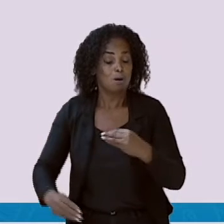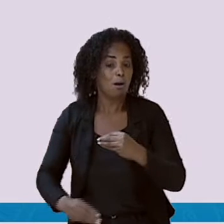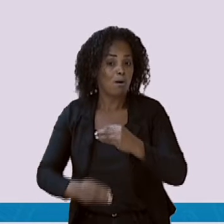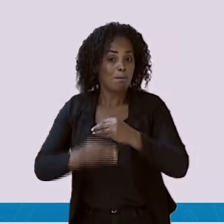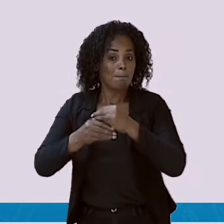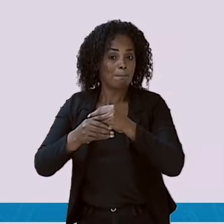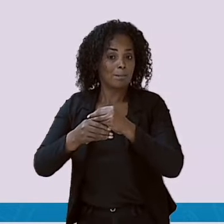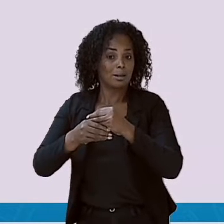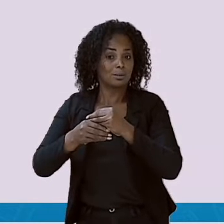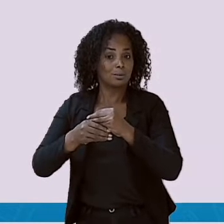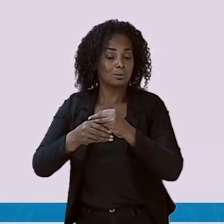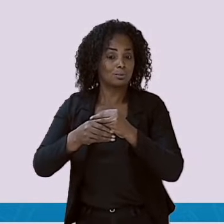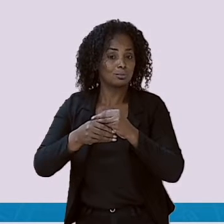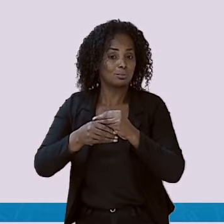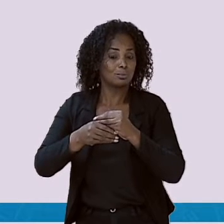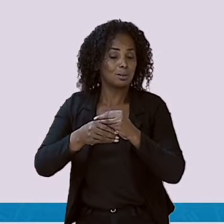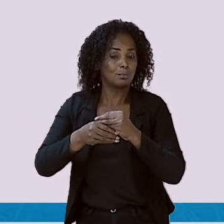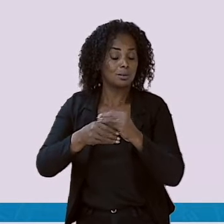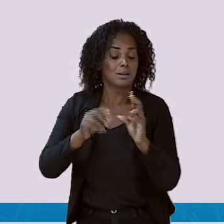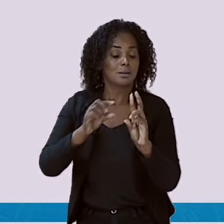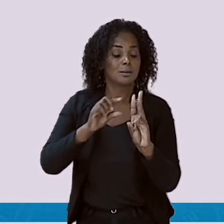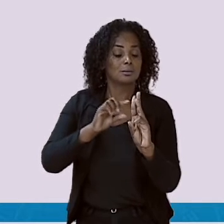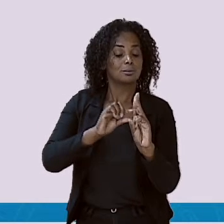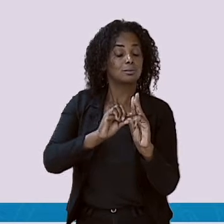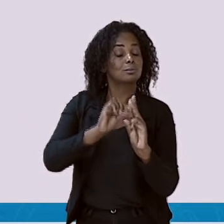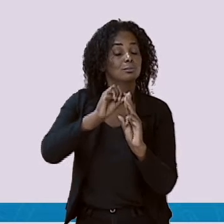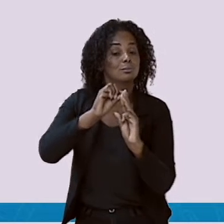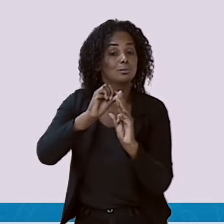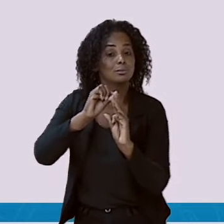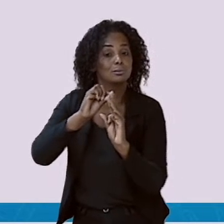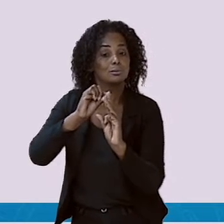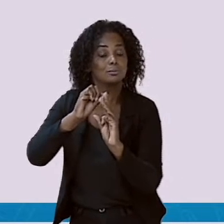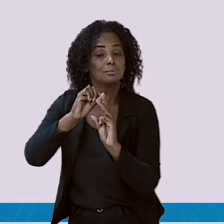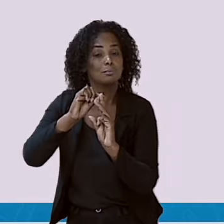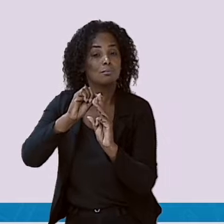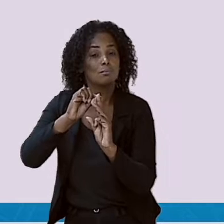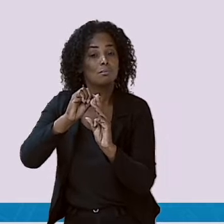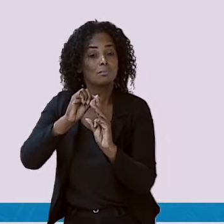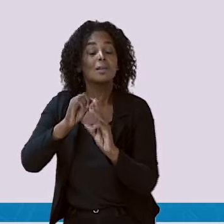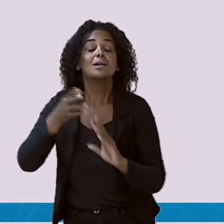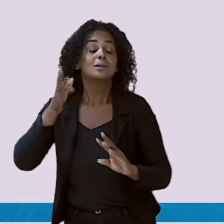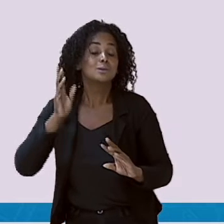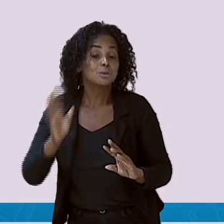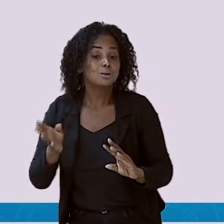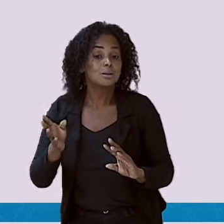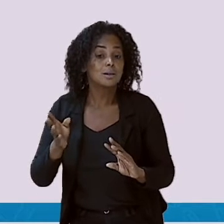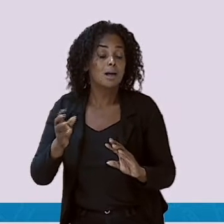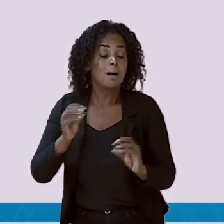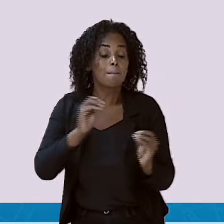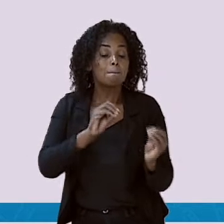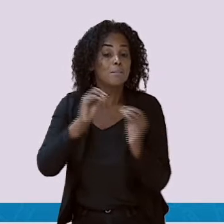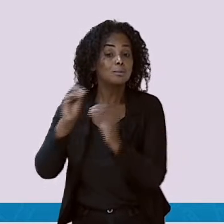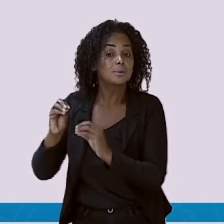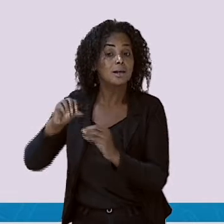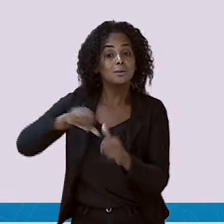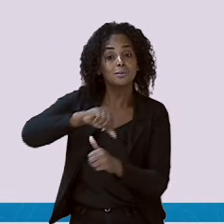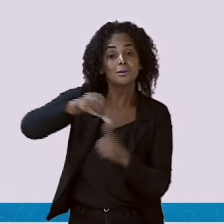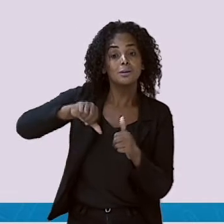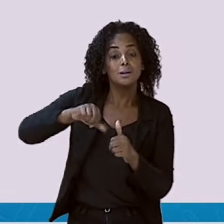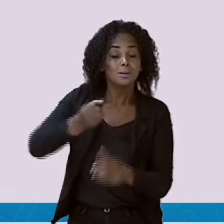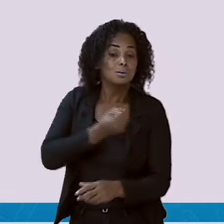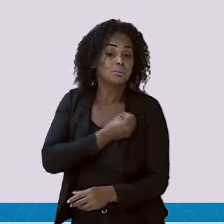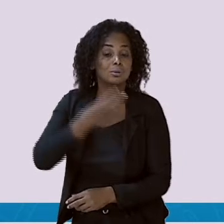ficar zerada lá, tá vendo? Mas eu já arredondei o meu número 3 para um número a mais, o 4.